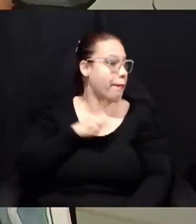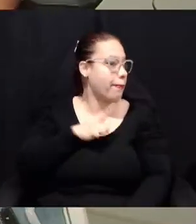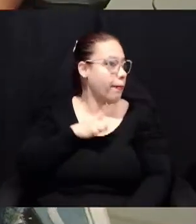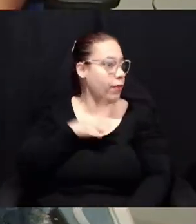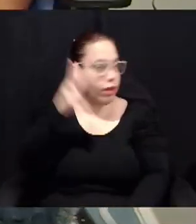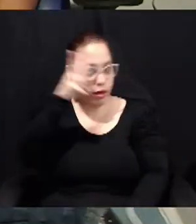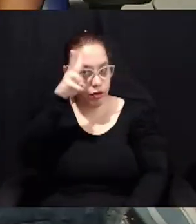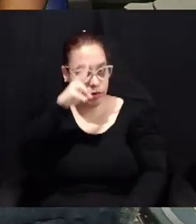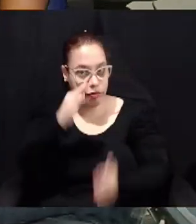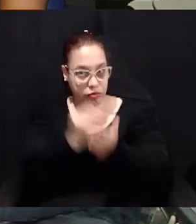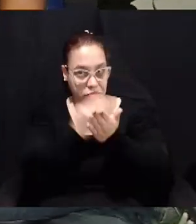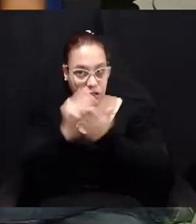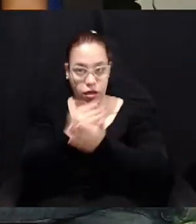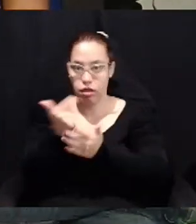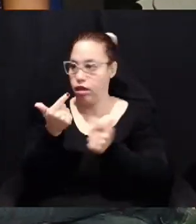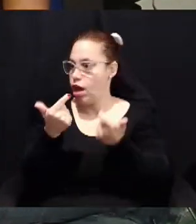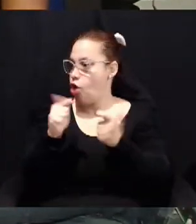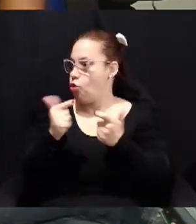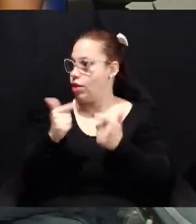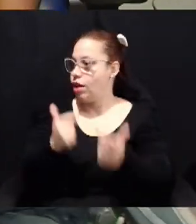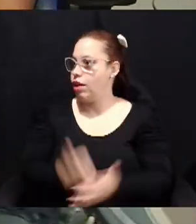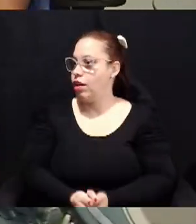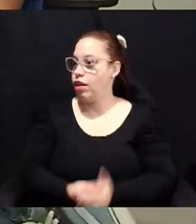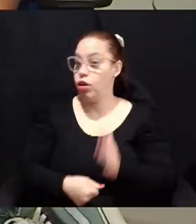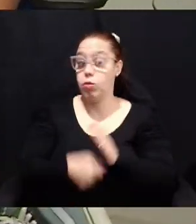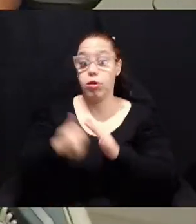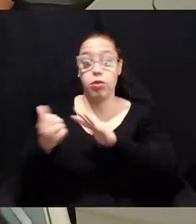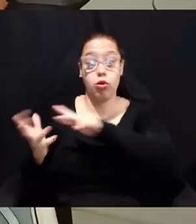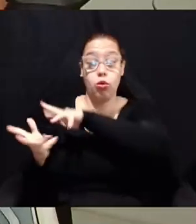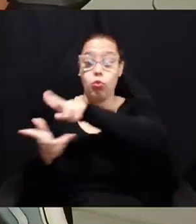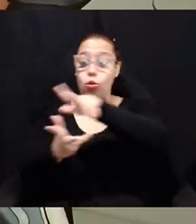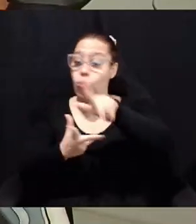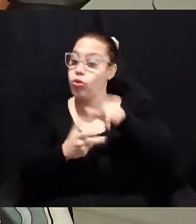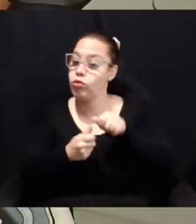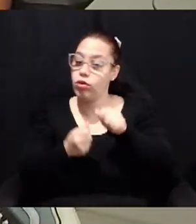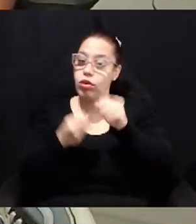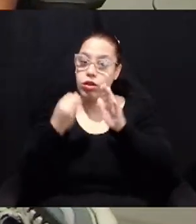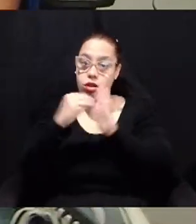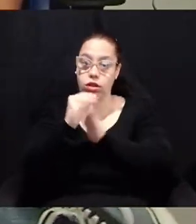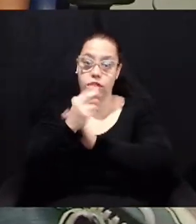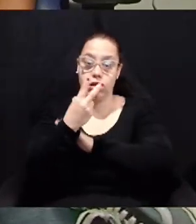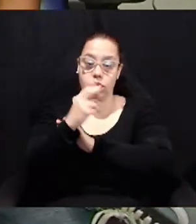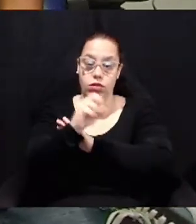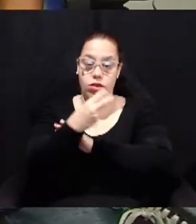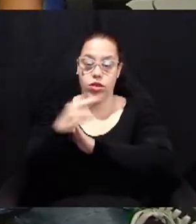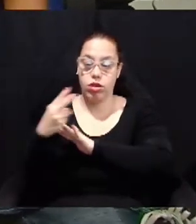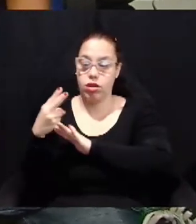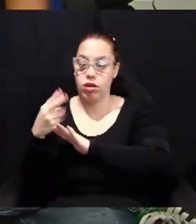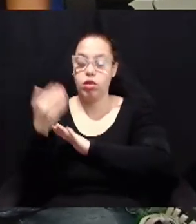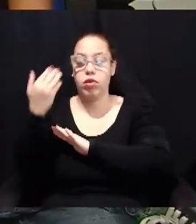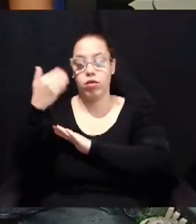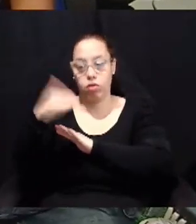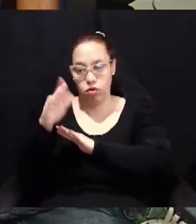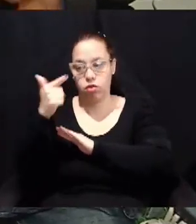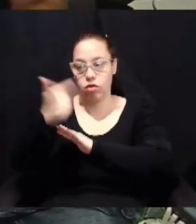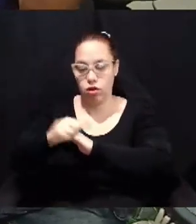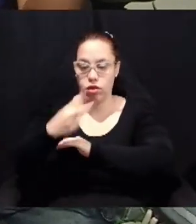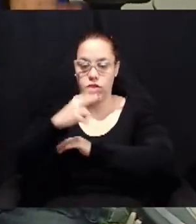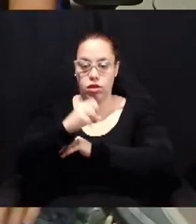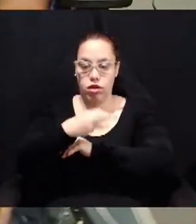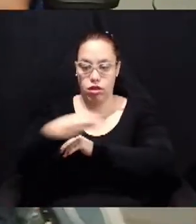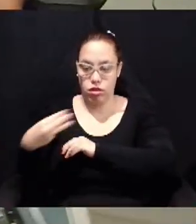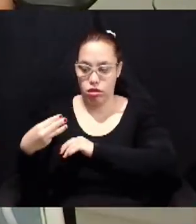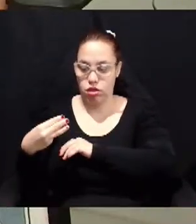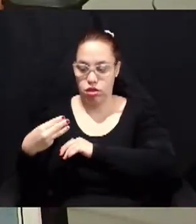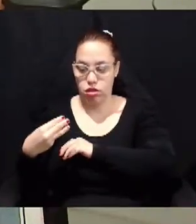Não existe. A gente foi o primeiro do mundo. A gente lançou o primeiro em 2022 e lançamos mais um em 2023, e é um sucesso.